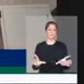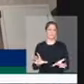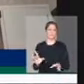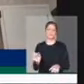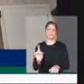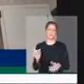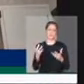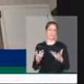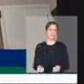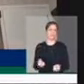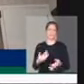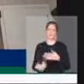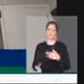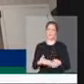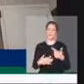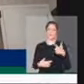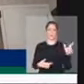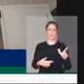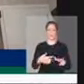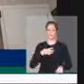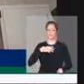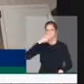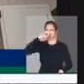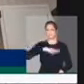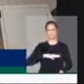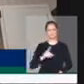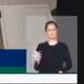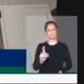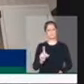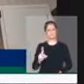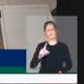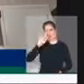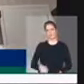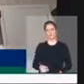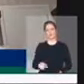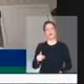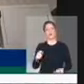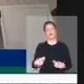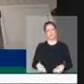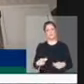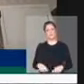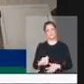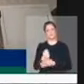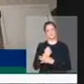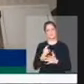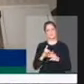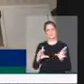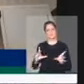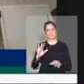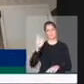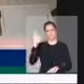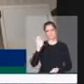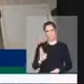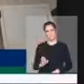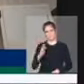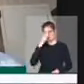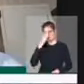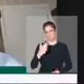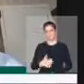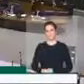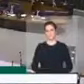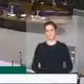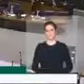não permite qualquer saída autoritária que com promessa e comprometa o futuro do brasil era só cep